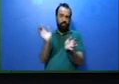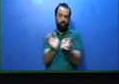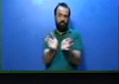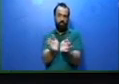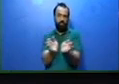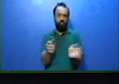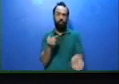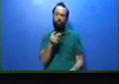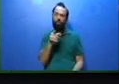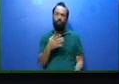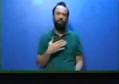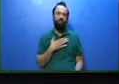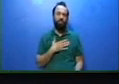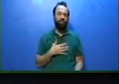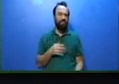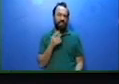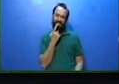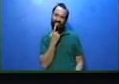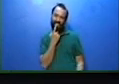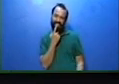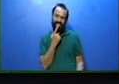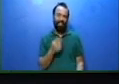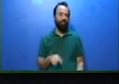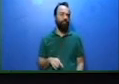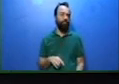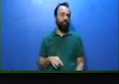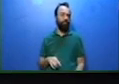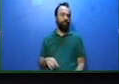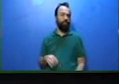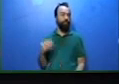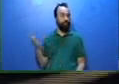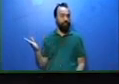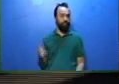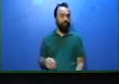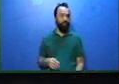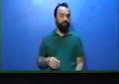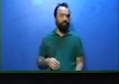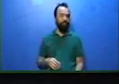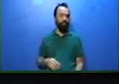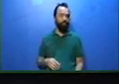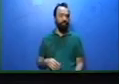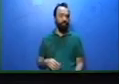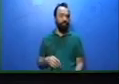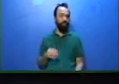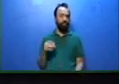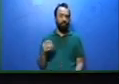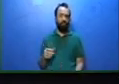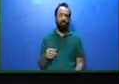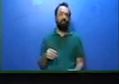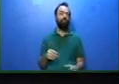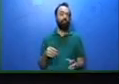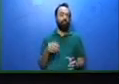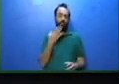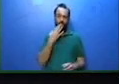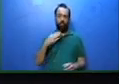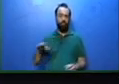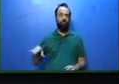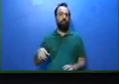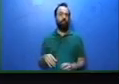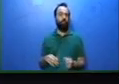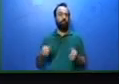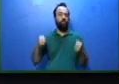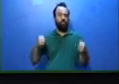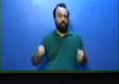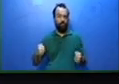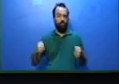gostam muito do Chico Bento, tá? Vamos ver essa tirinha, ó. As crianças também têm